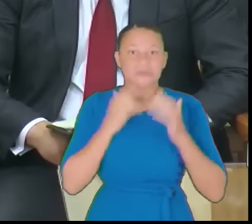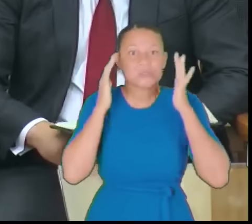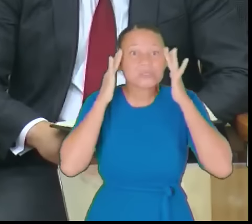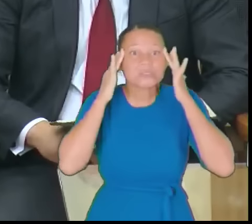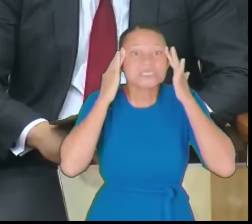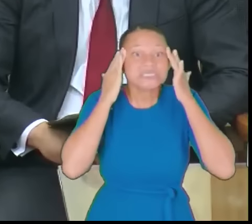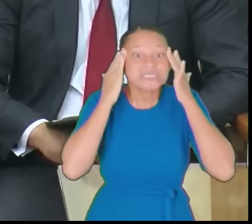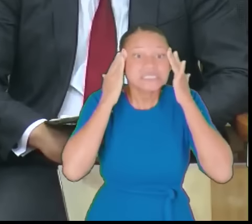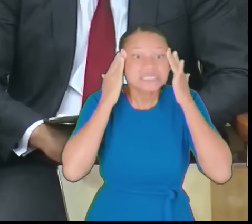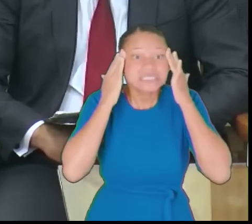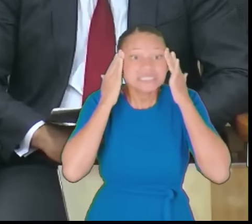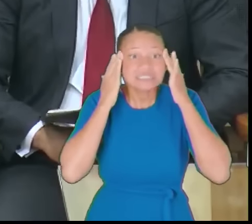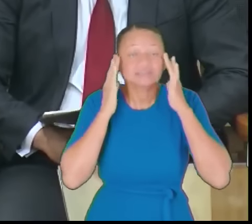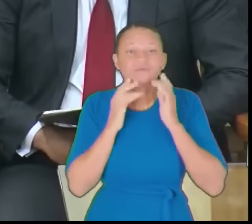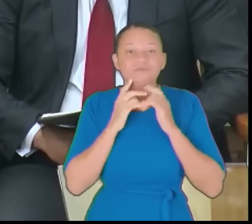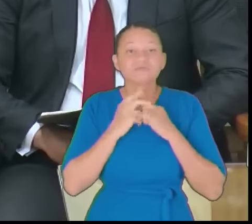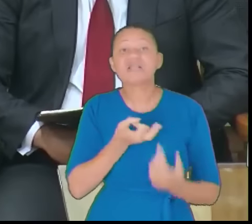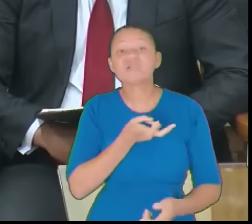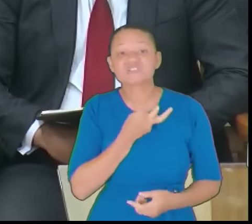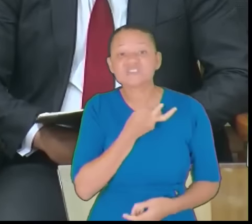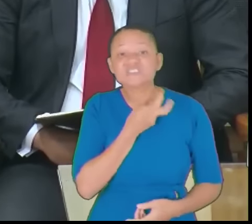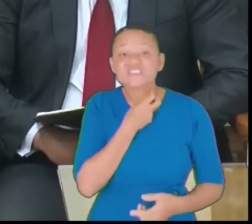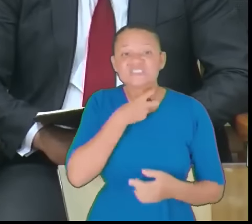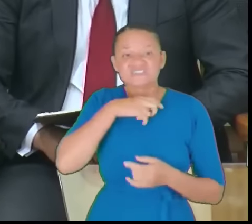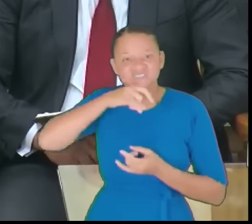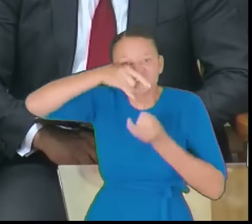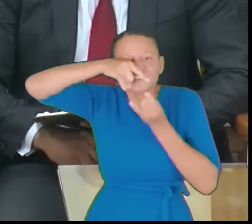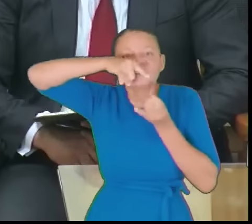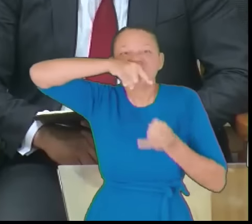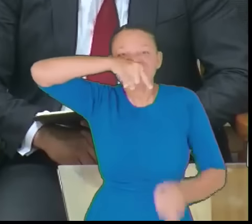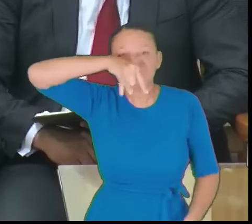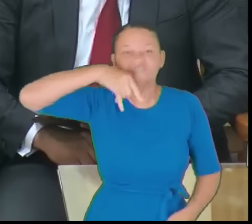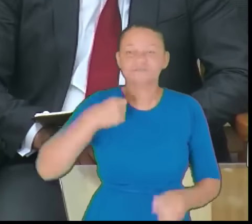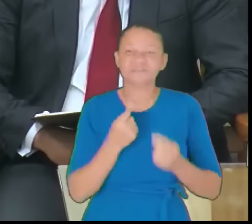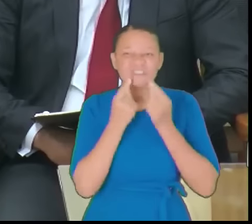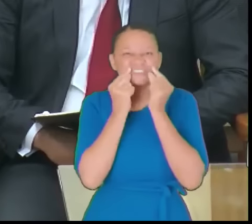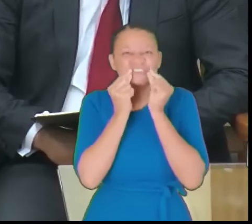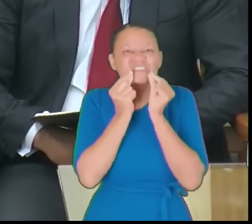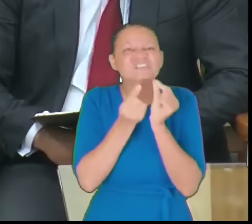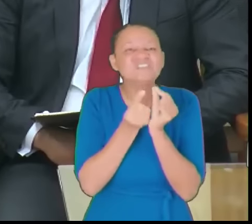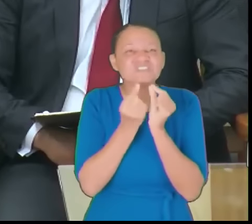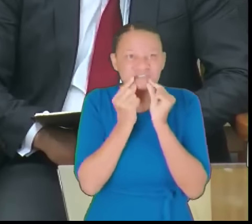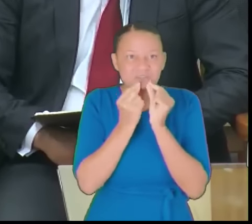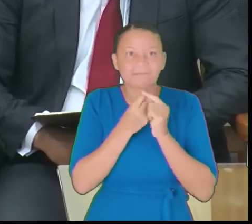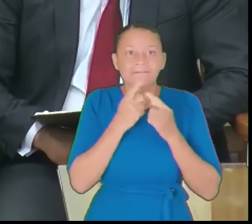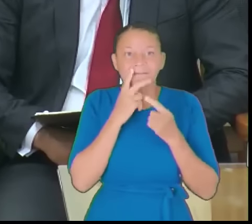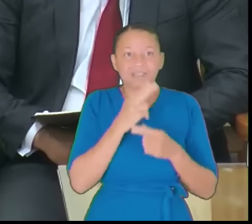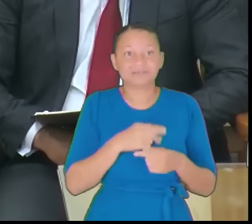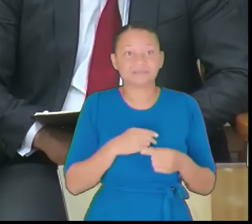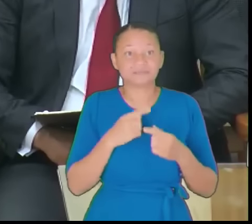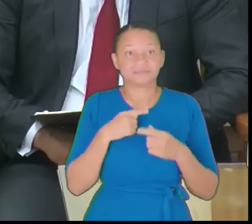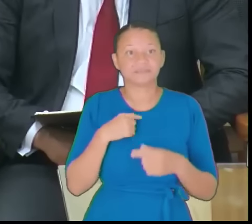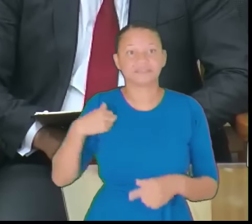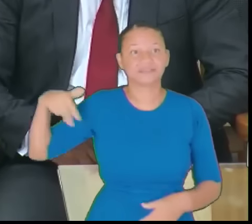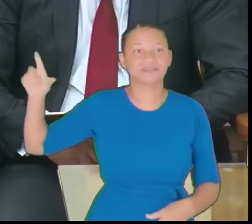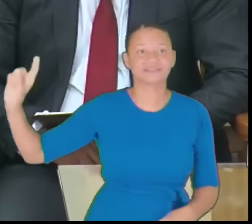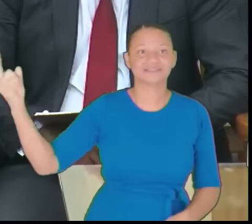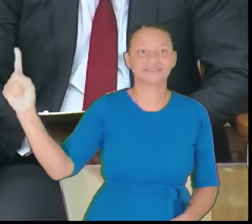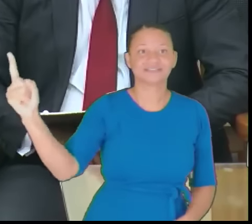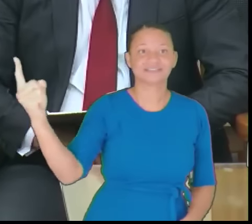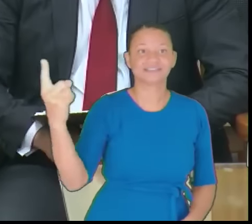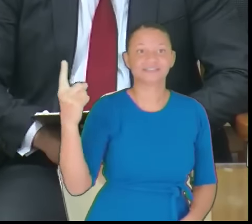Parece um lobisomem, um vampiro. Eu conheço uma pessoa que botou botox e ficou parecendo um vampiro. Aí, quando ele vai se aproximando da